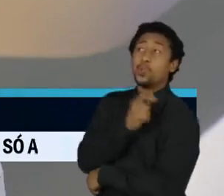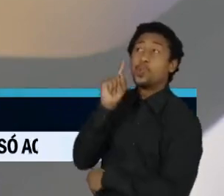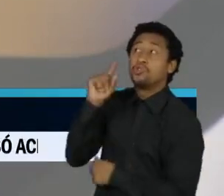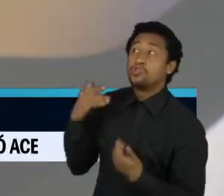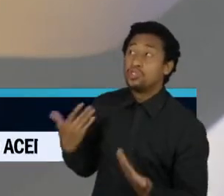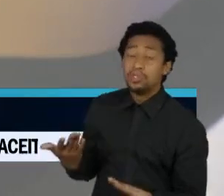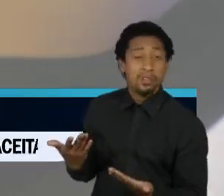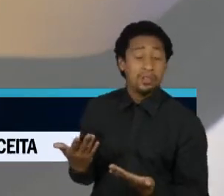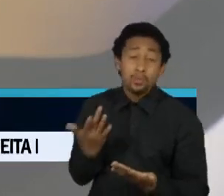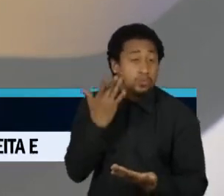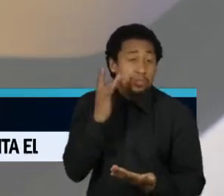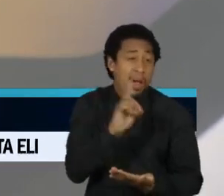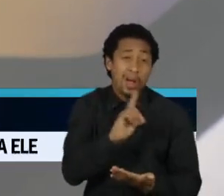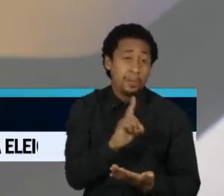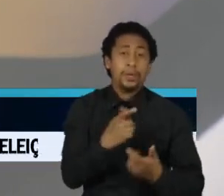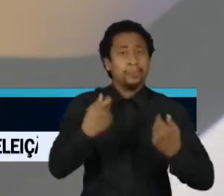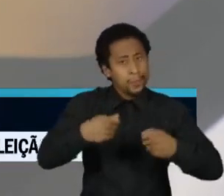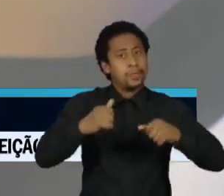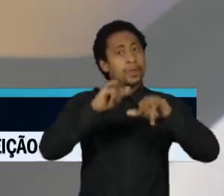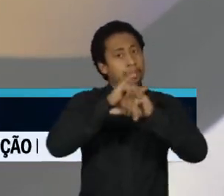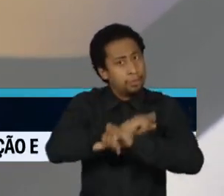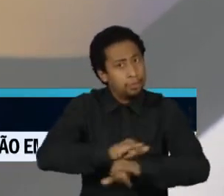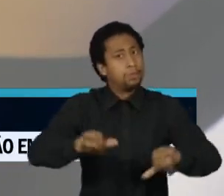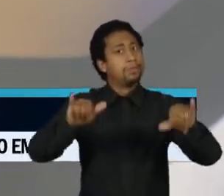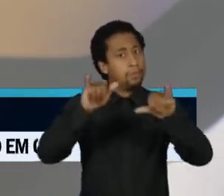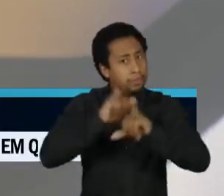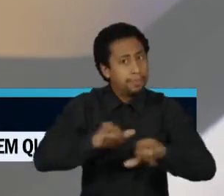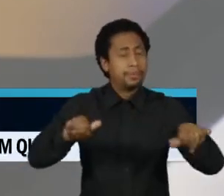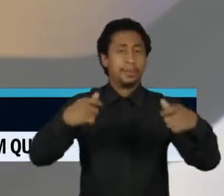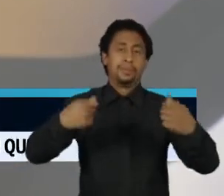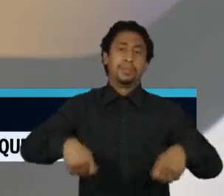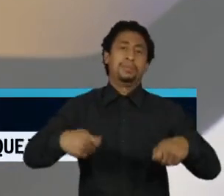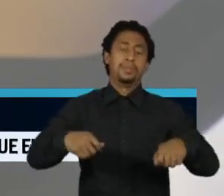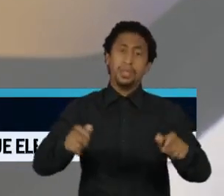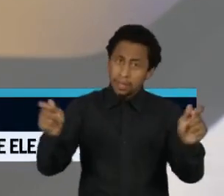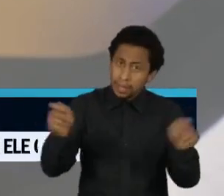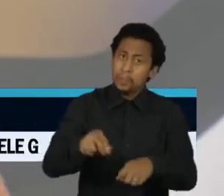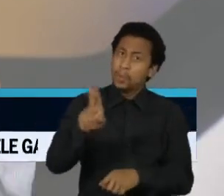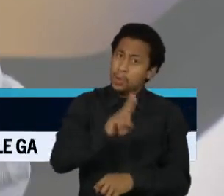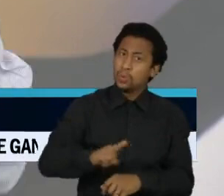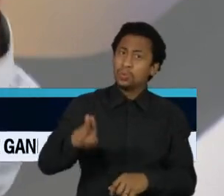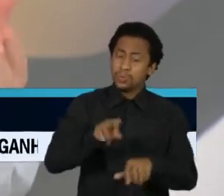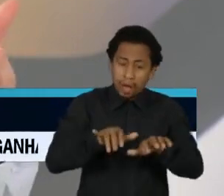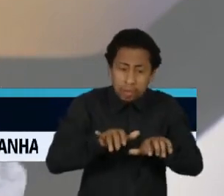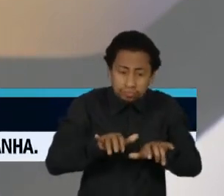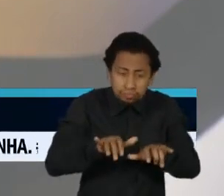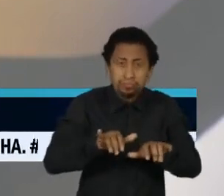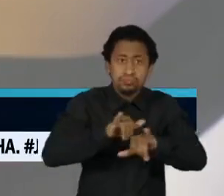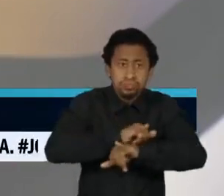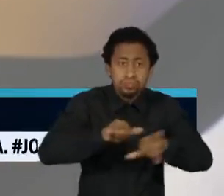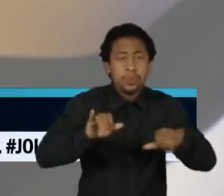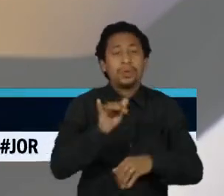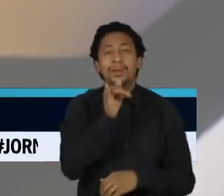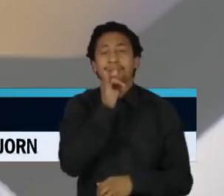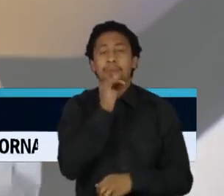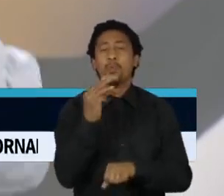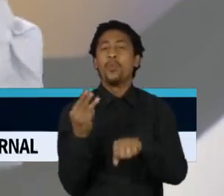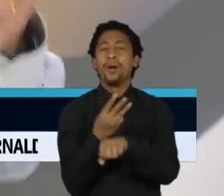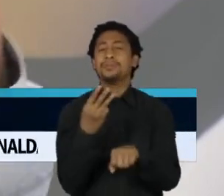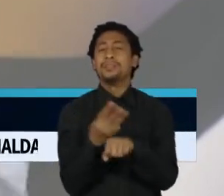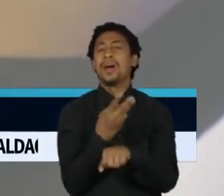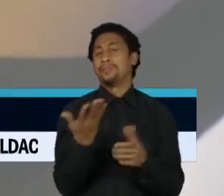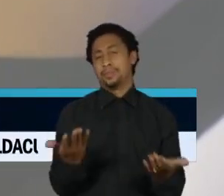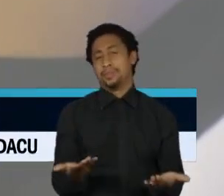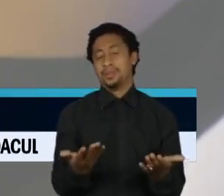divulgação, propaganda. Então, nada como usar a informática para isso. Mande um WhatsApp, em vez de fazer propaganda de